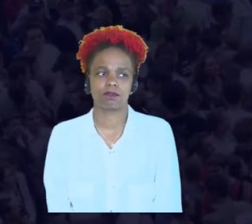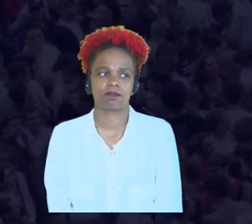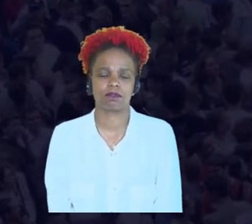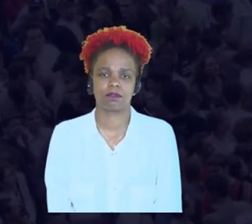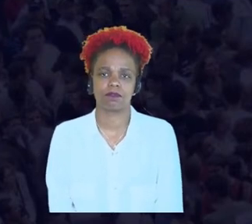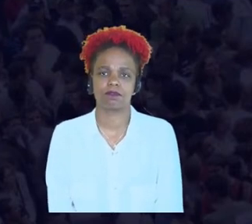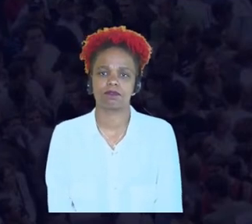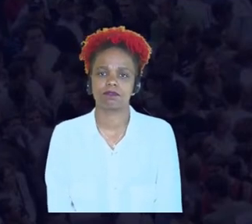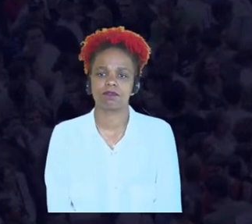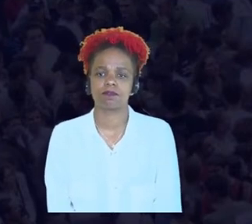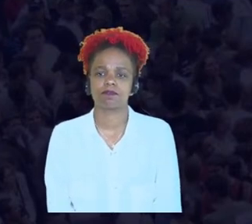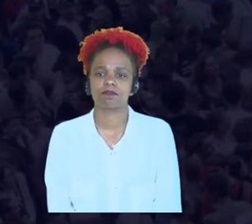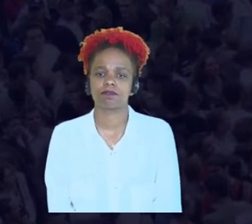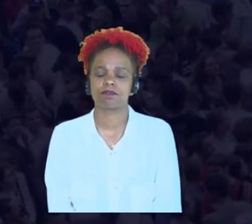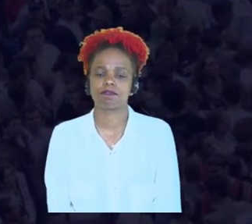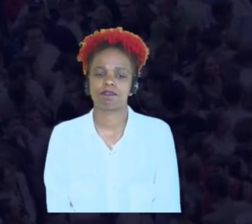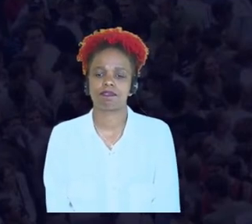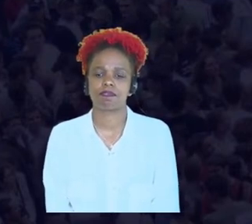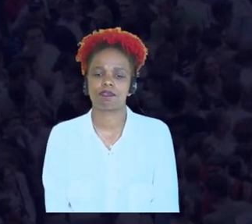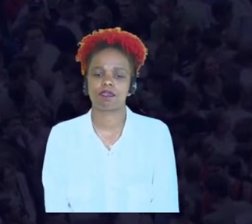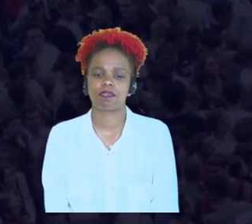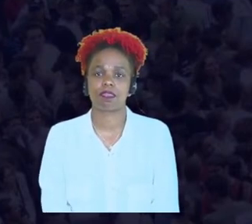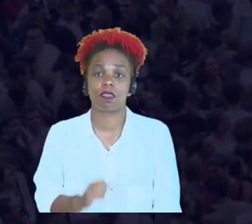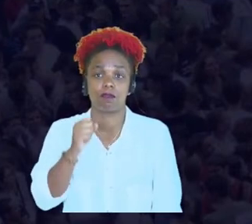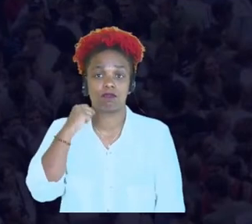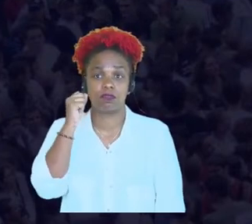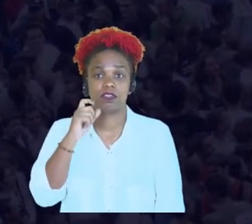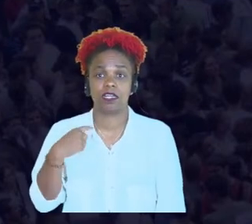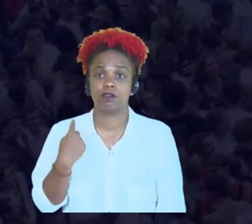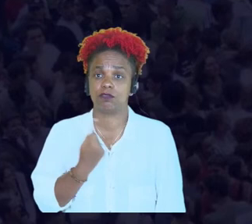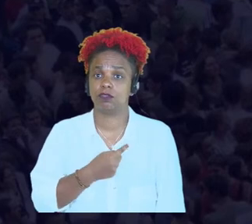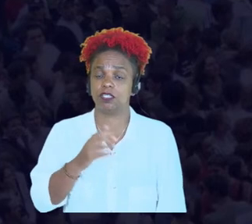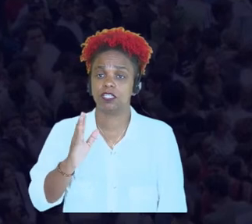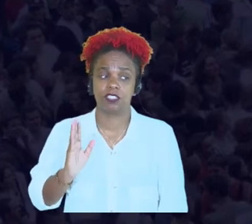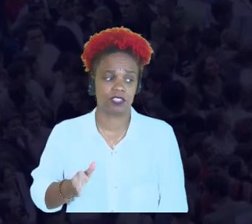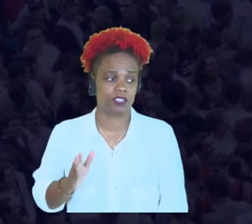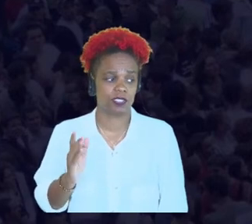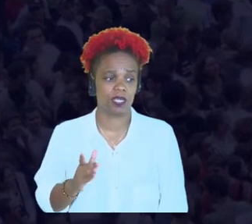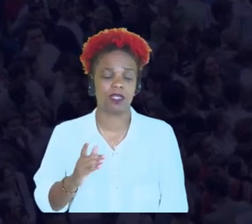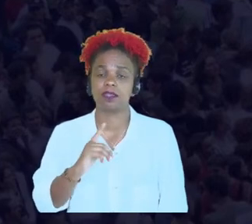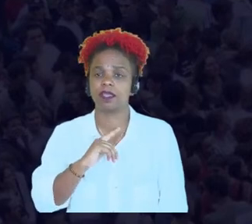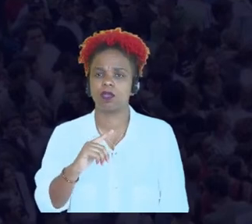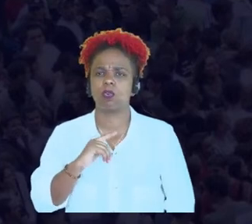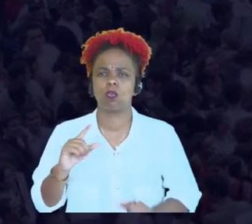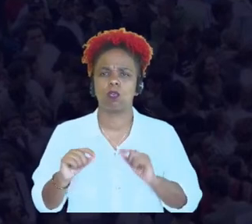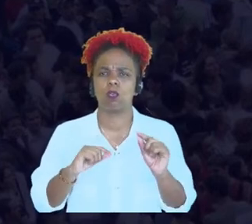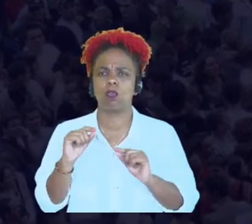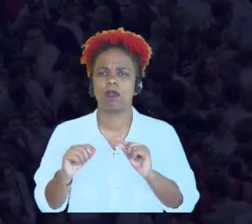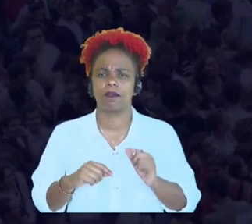Tá bom, obrigada. No Senado, a gente já tem um cenário muito mais...